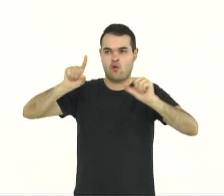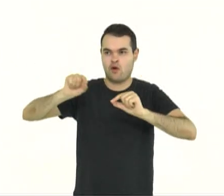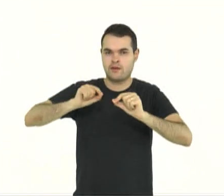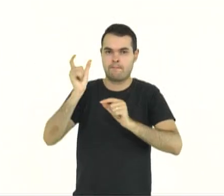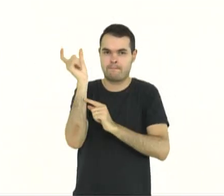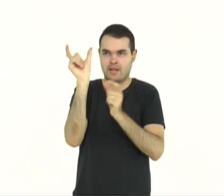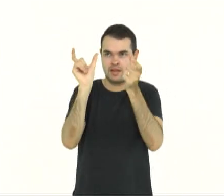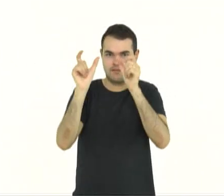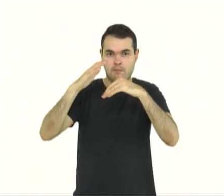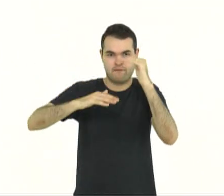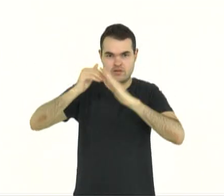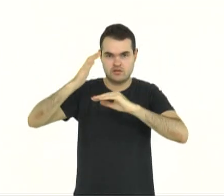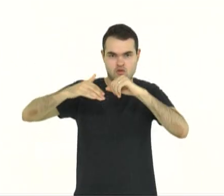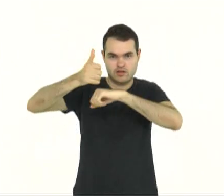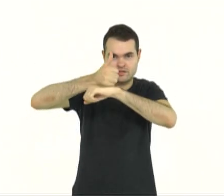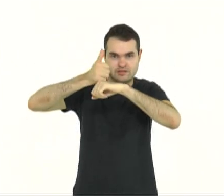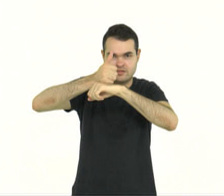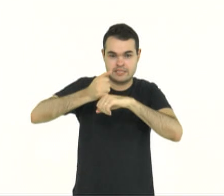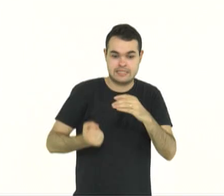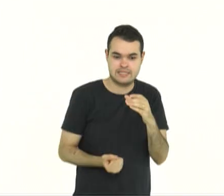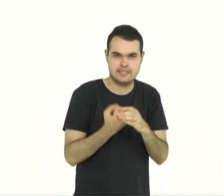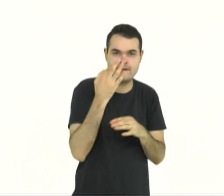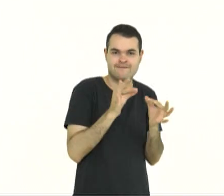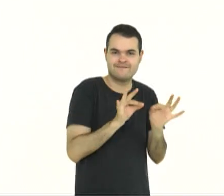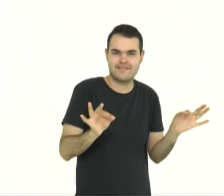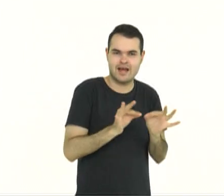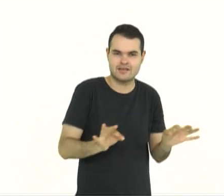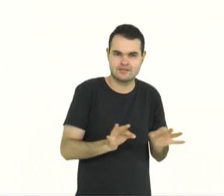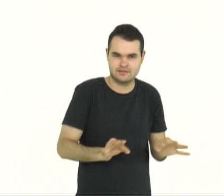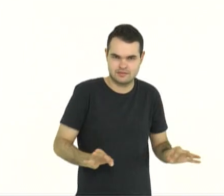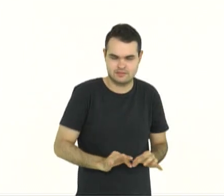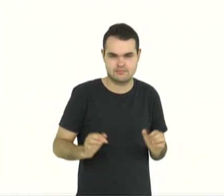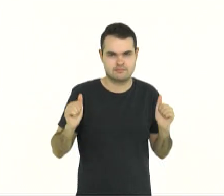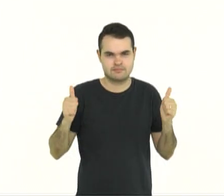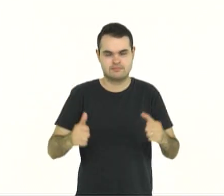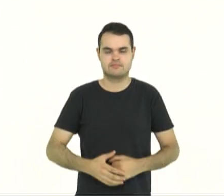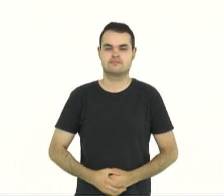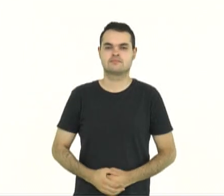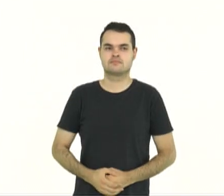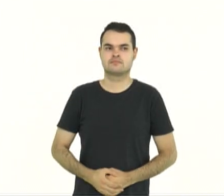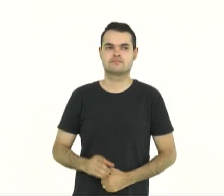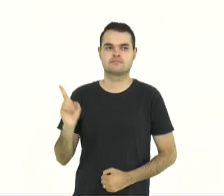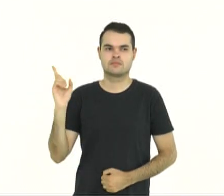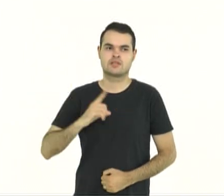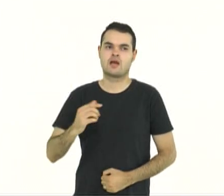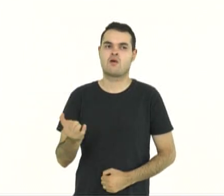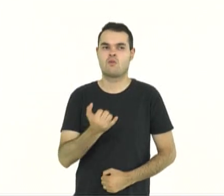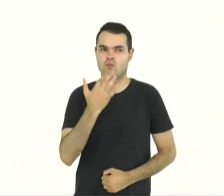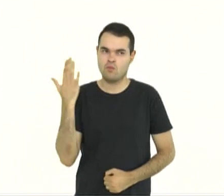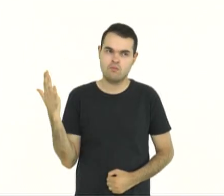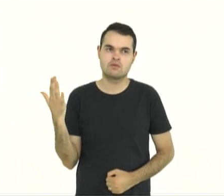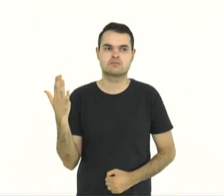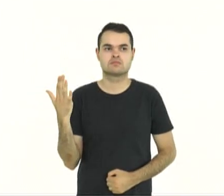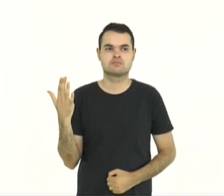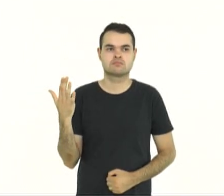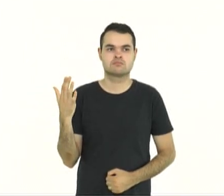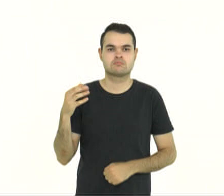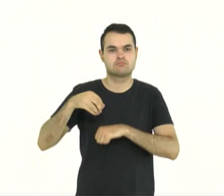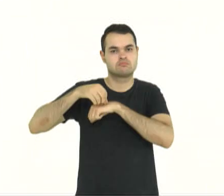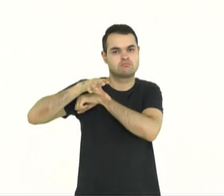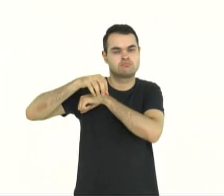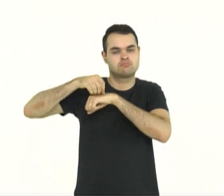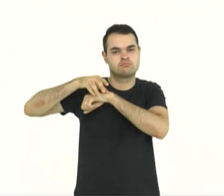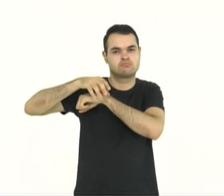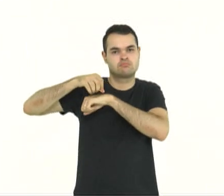utilizando-los. Escolha as opções do quadro e crie frases utilizando-os. Então, aqui nós temos algumas opções do que você provavelmente